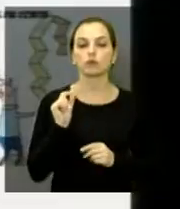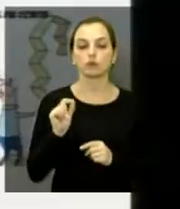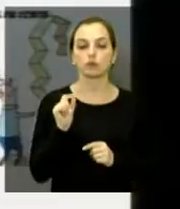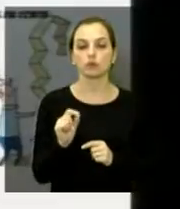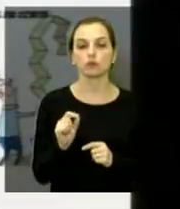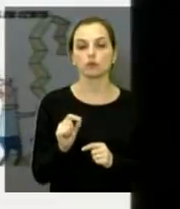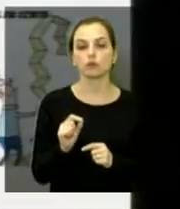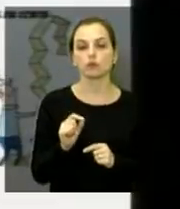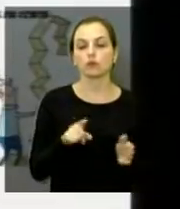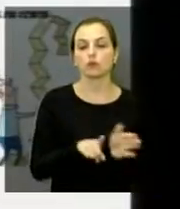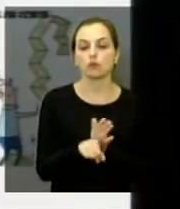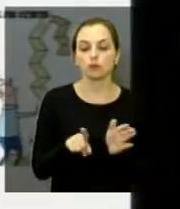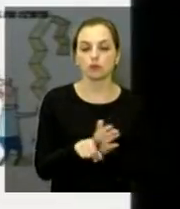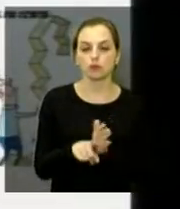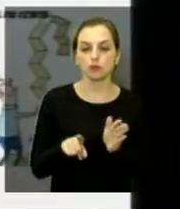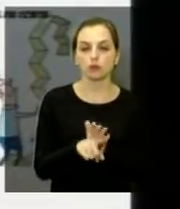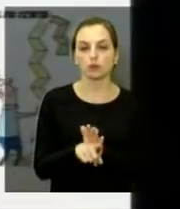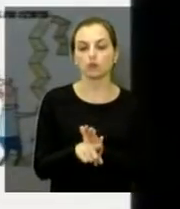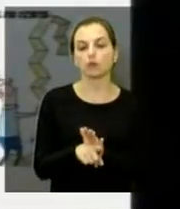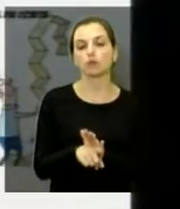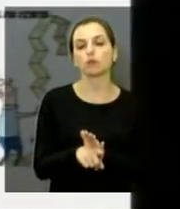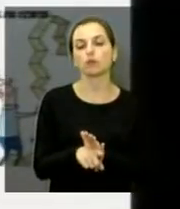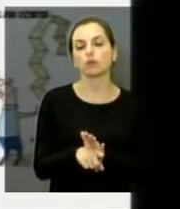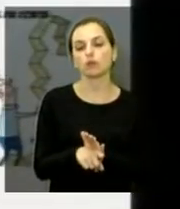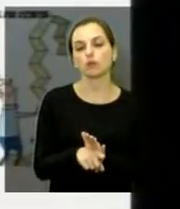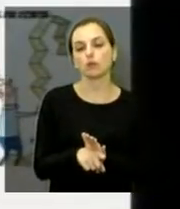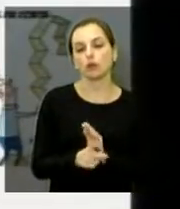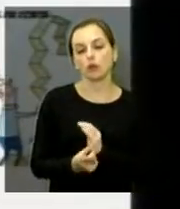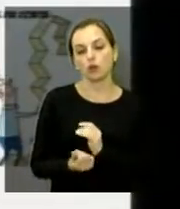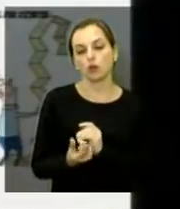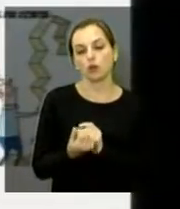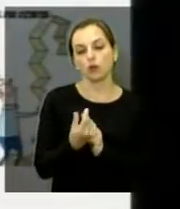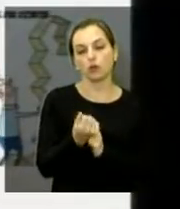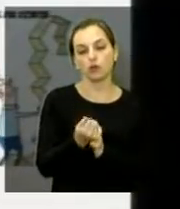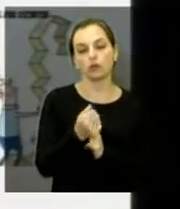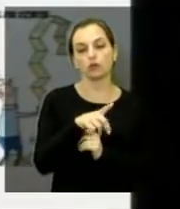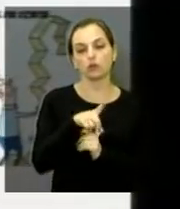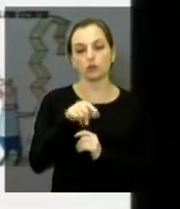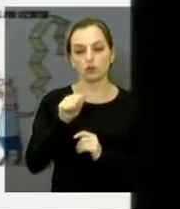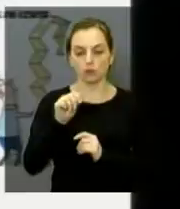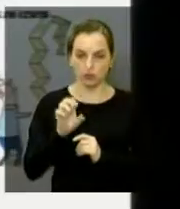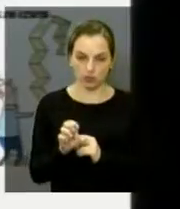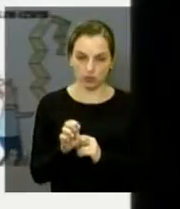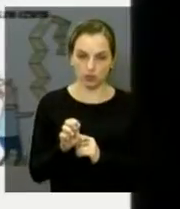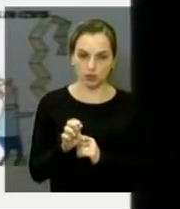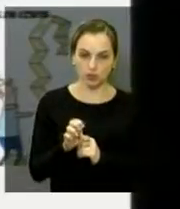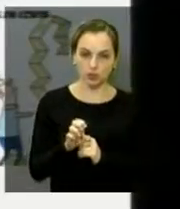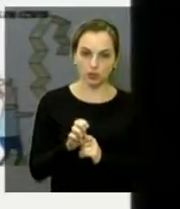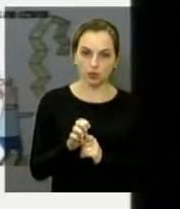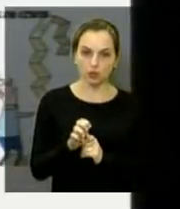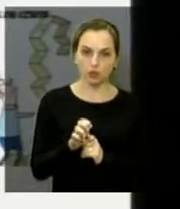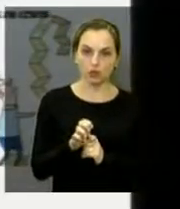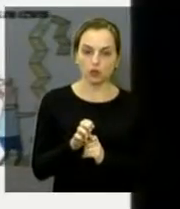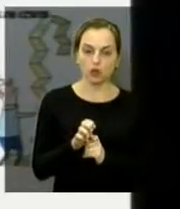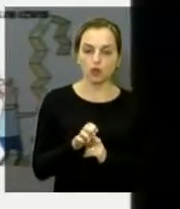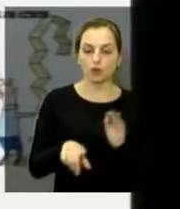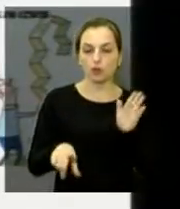Nós apuramos que a capacidade financeira da autarquia, o impacto a partir da